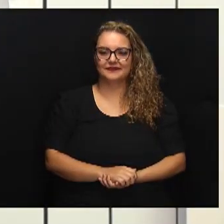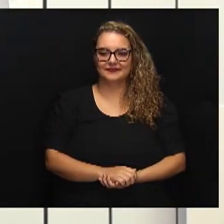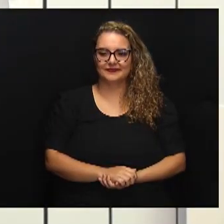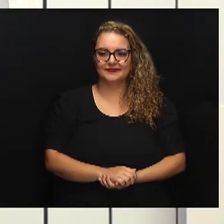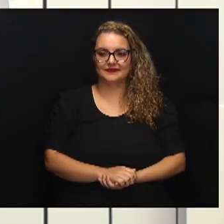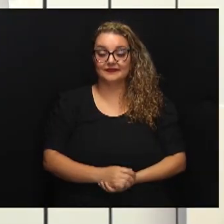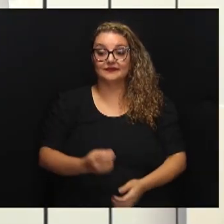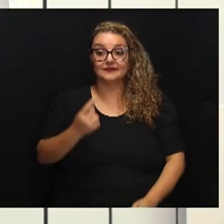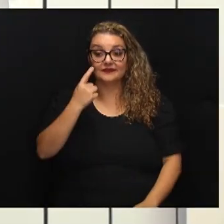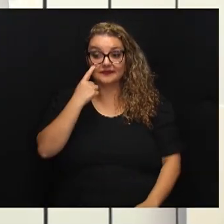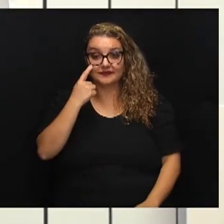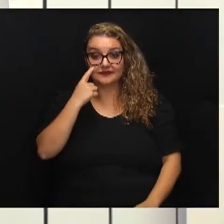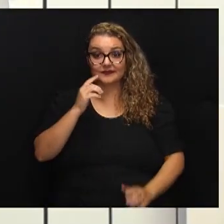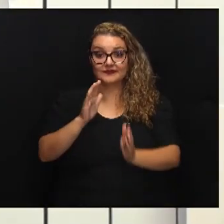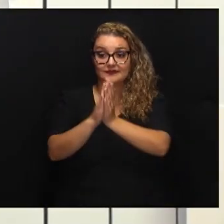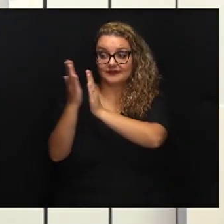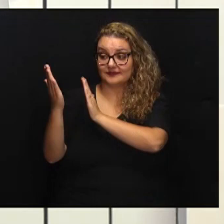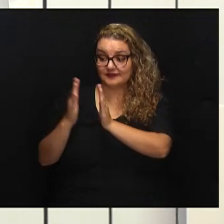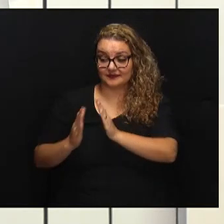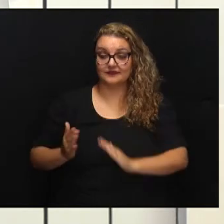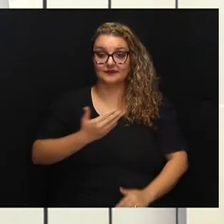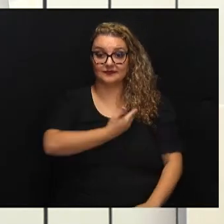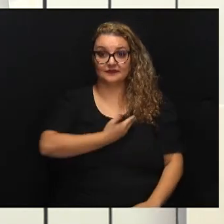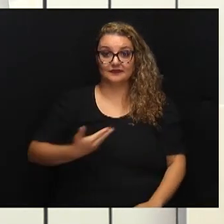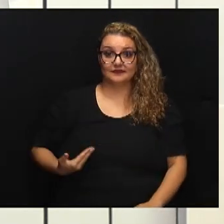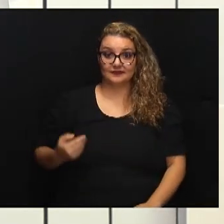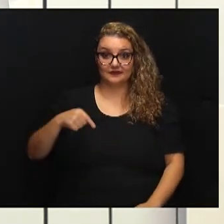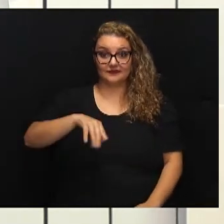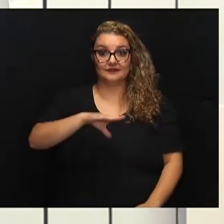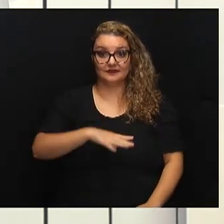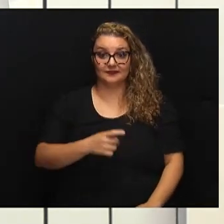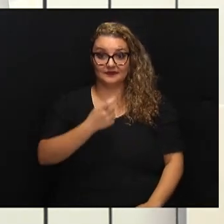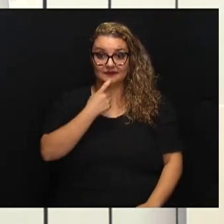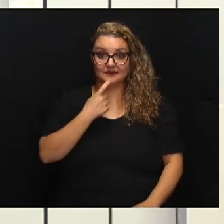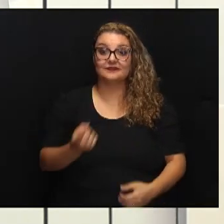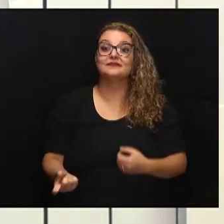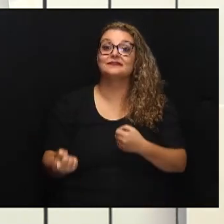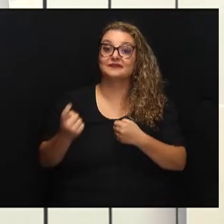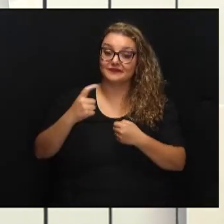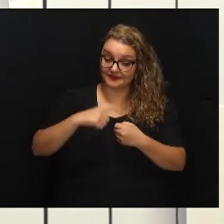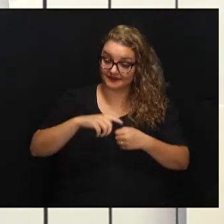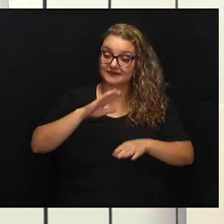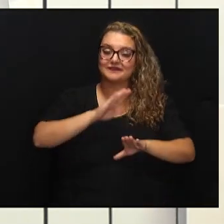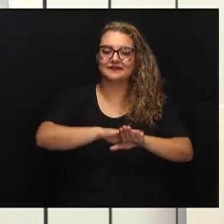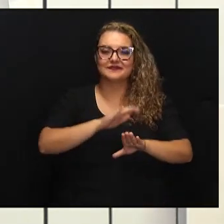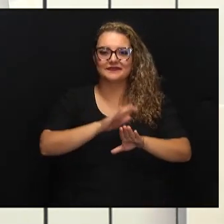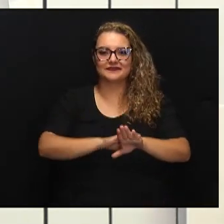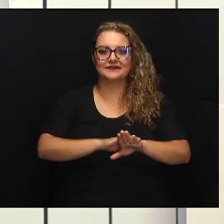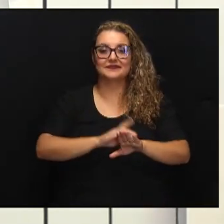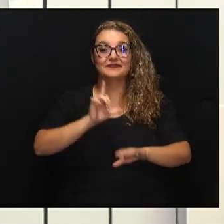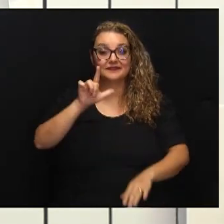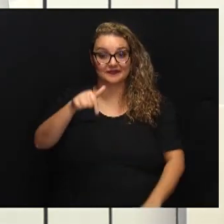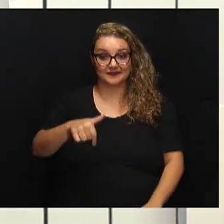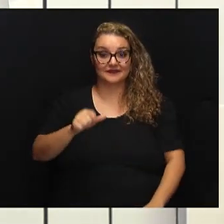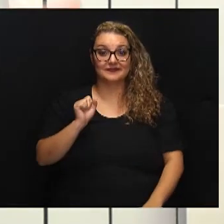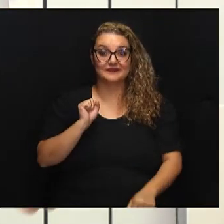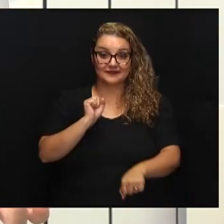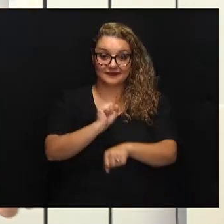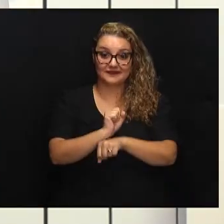E olha só, as bibliotecas públicas aqui de Campinas retornaram às atividades após a pausa